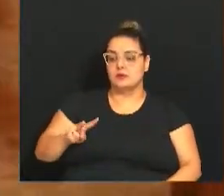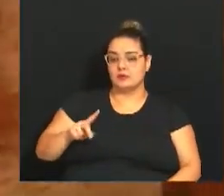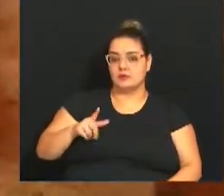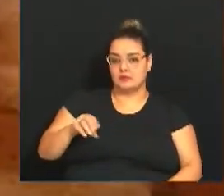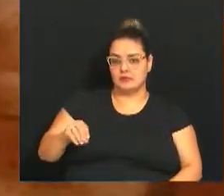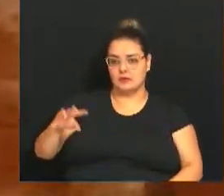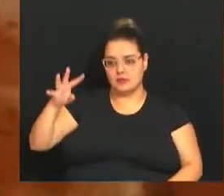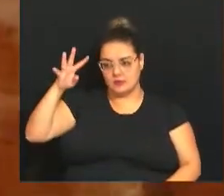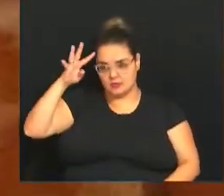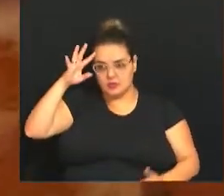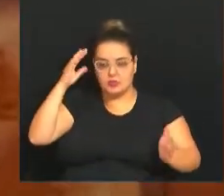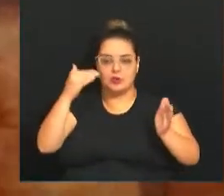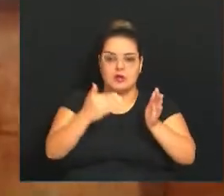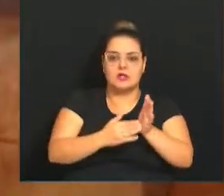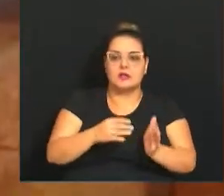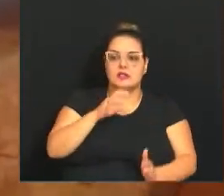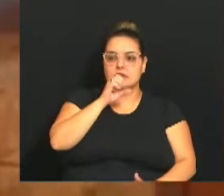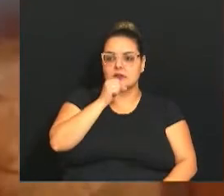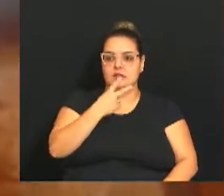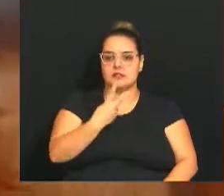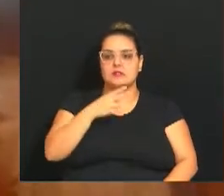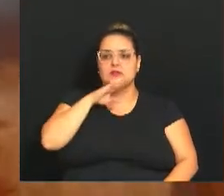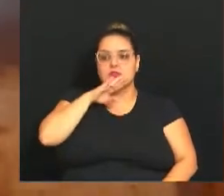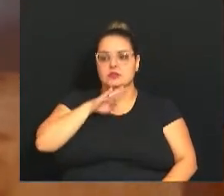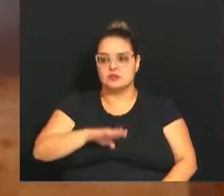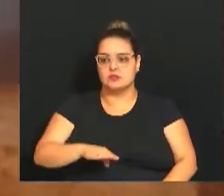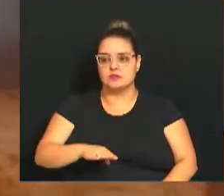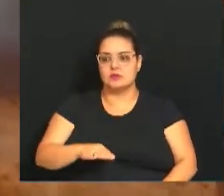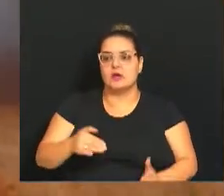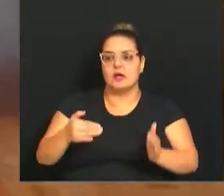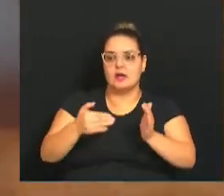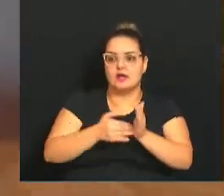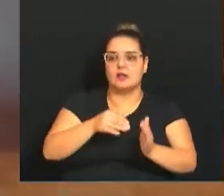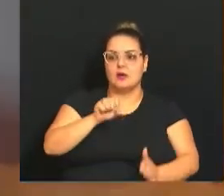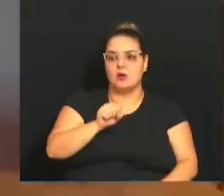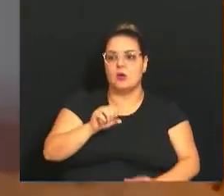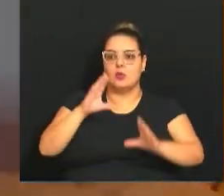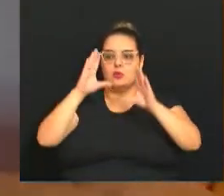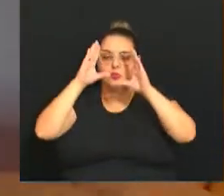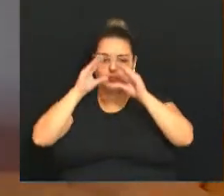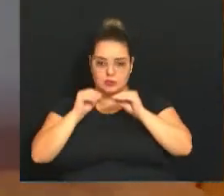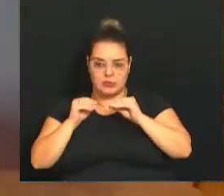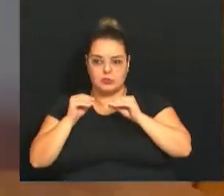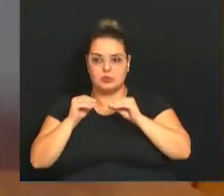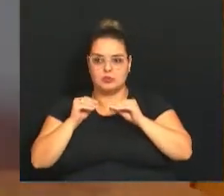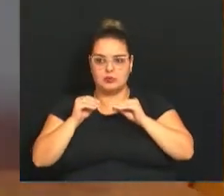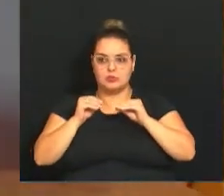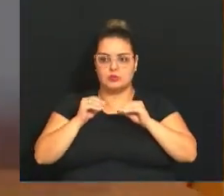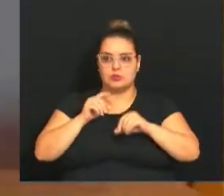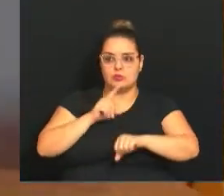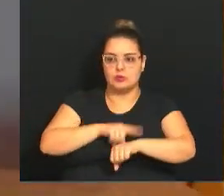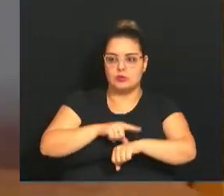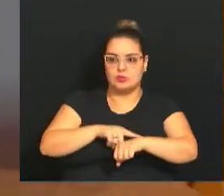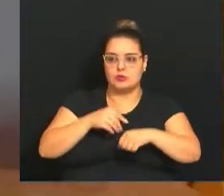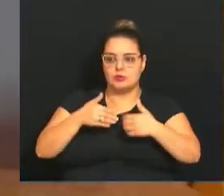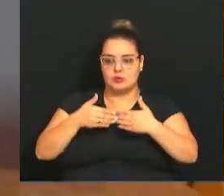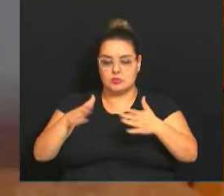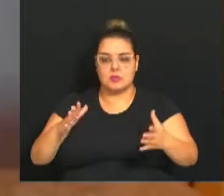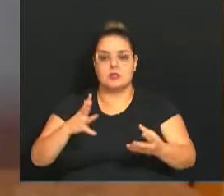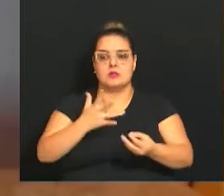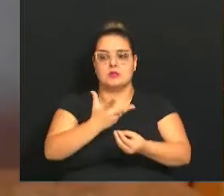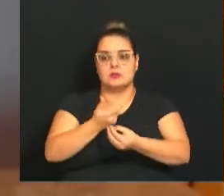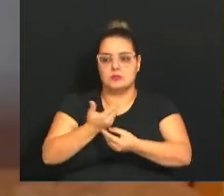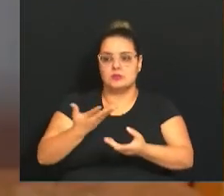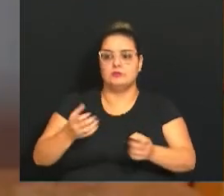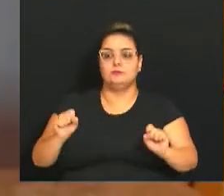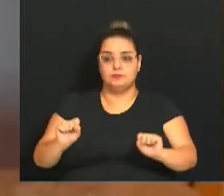a sábado, das 14h às 20h. Esse é o horário de abertura das exposições. Os shows,